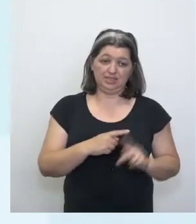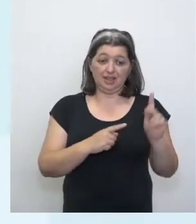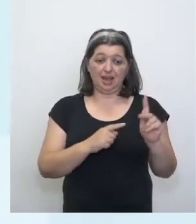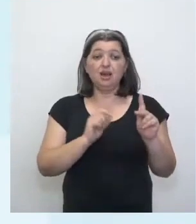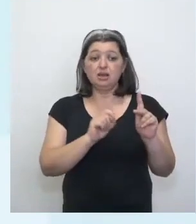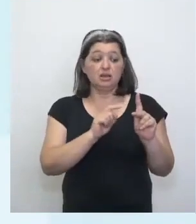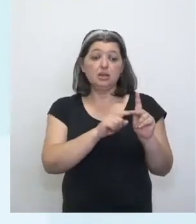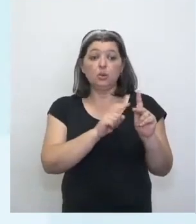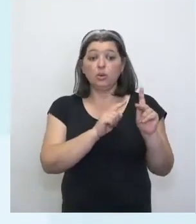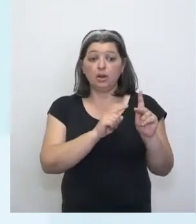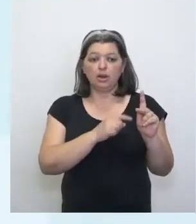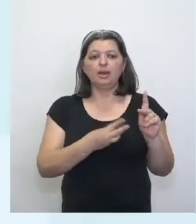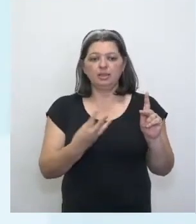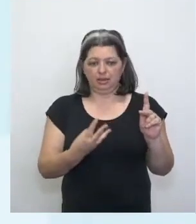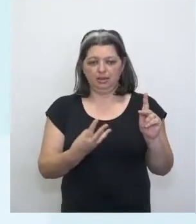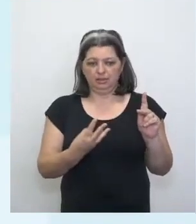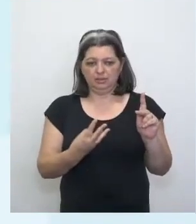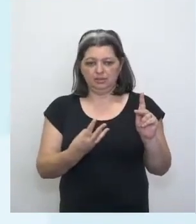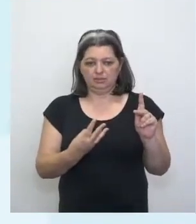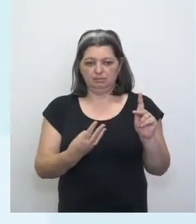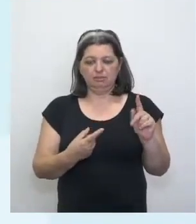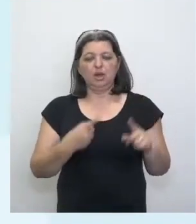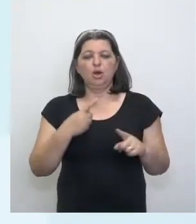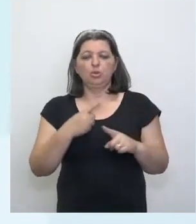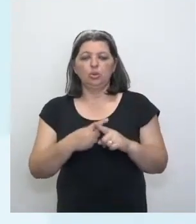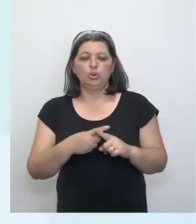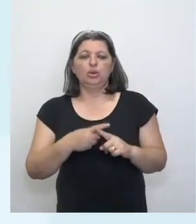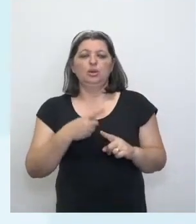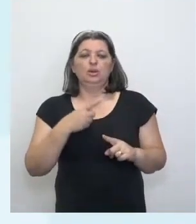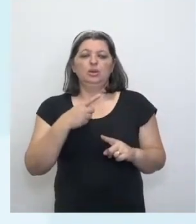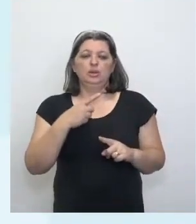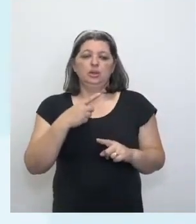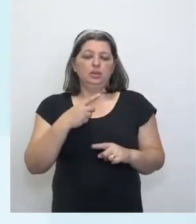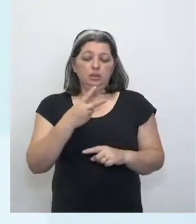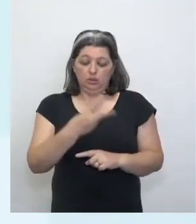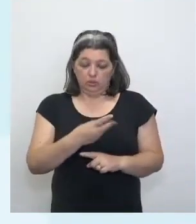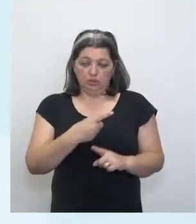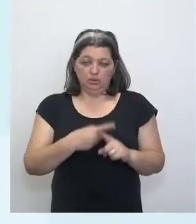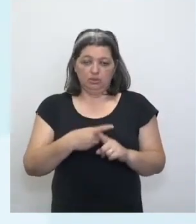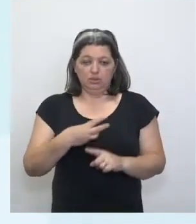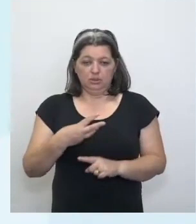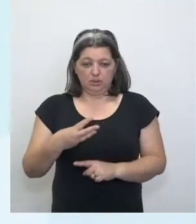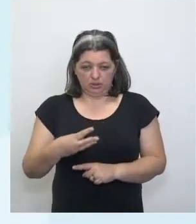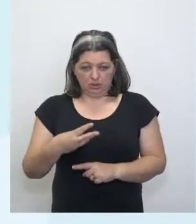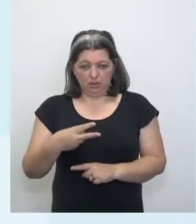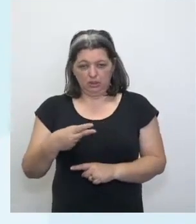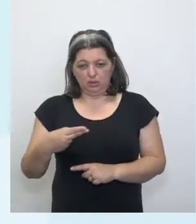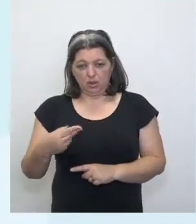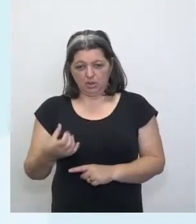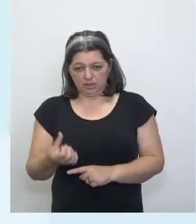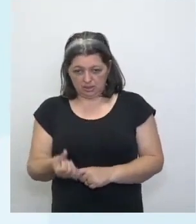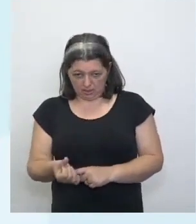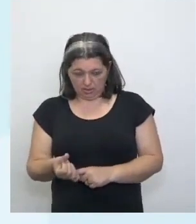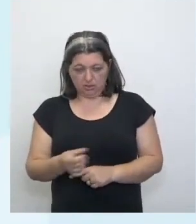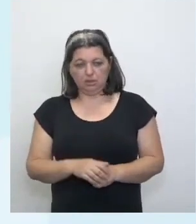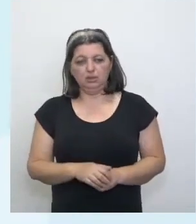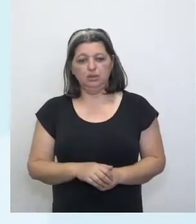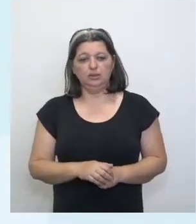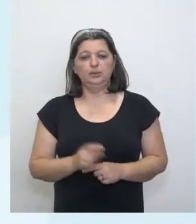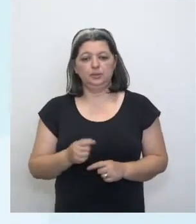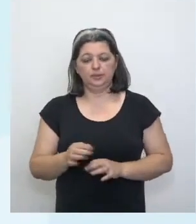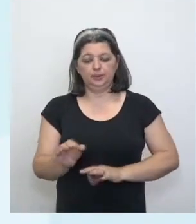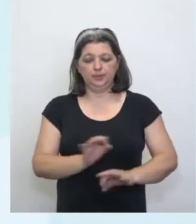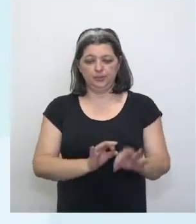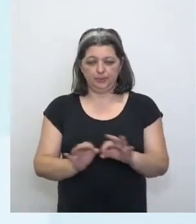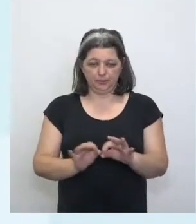nosso caso é 3. Então, quanto é 2 vezes 3? 6. Tudo bem? Peguei o primeiro coeficiente, abaixei, peguei ele e